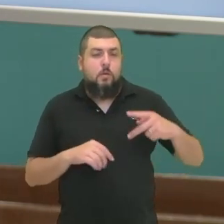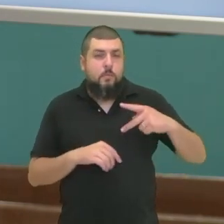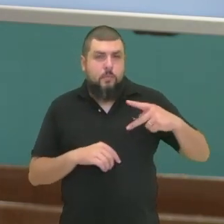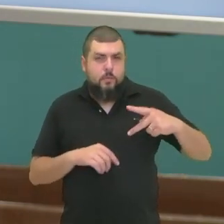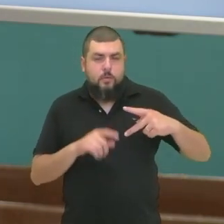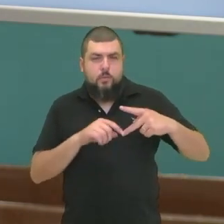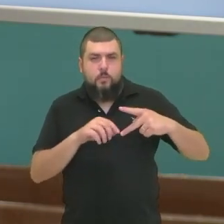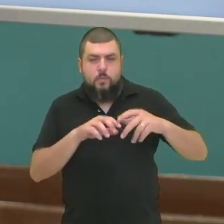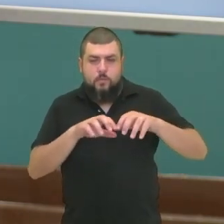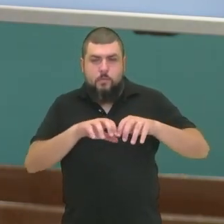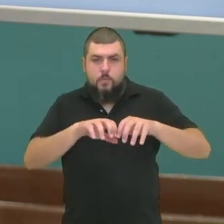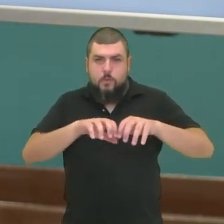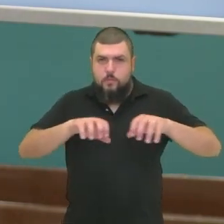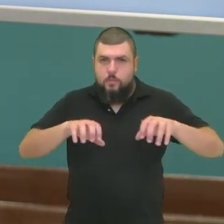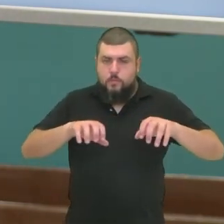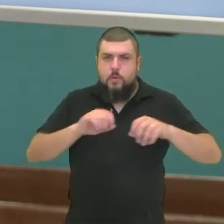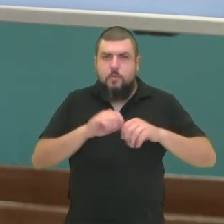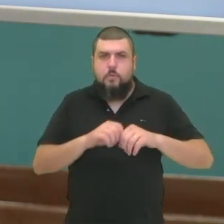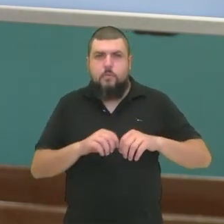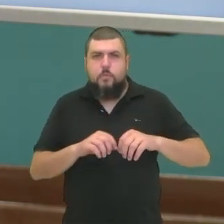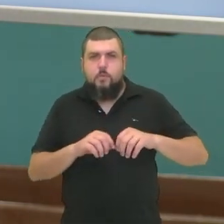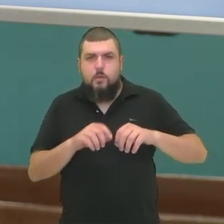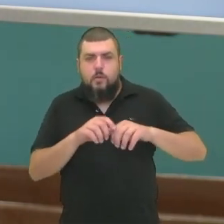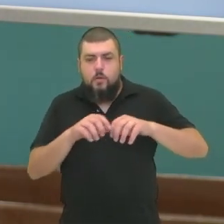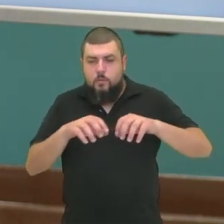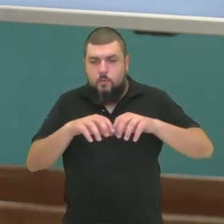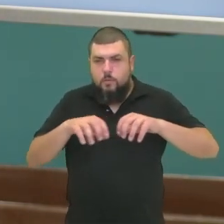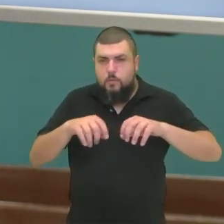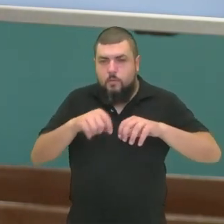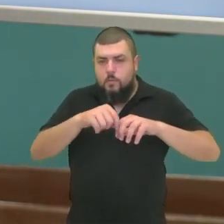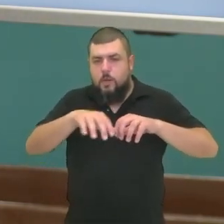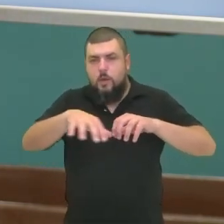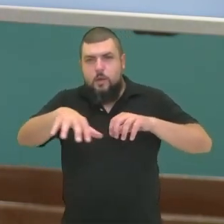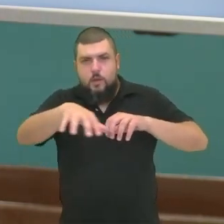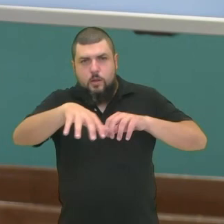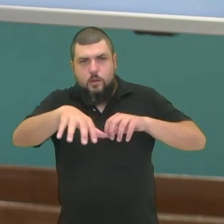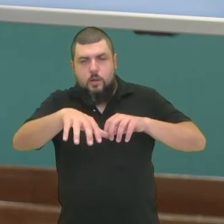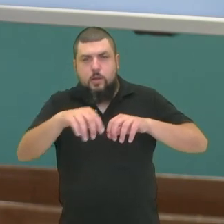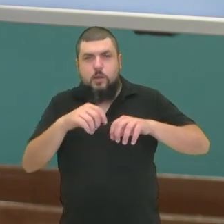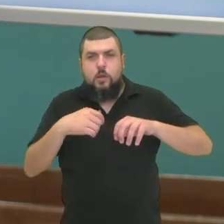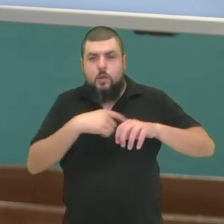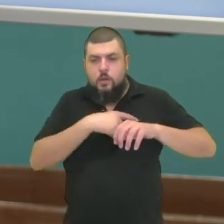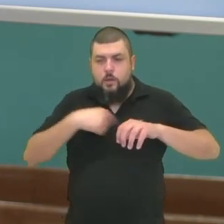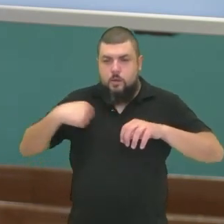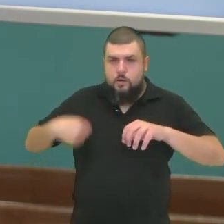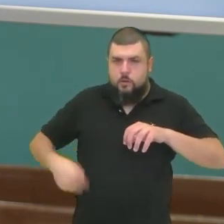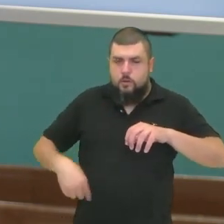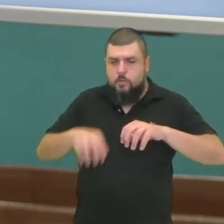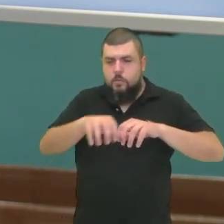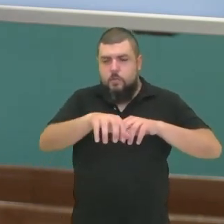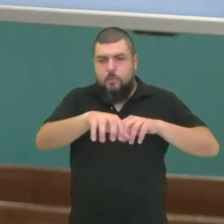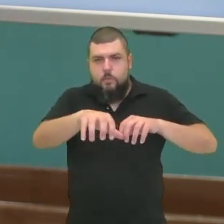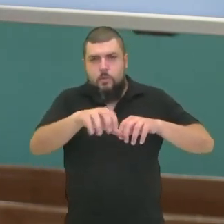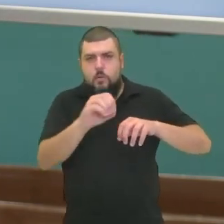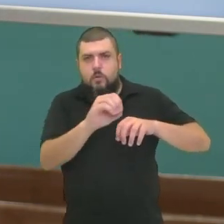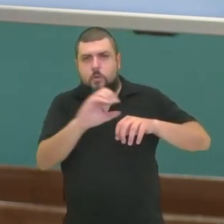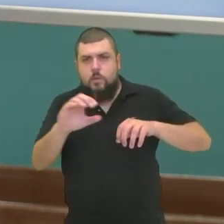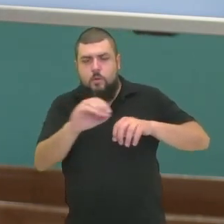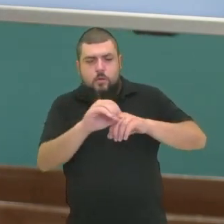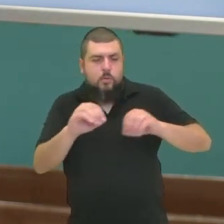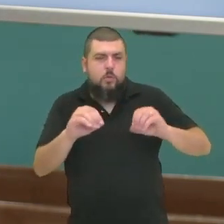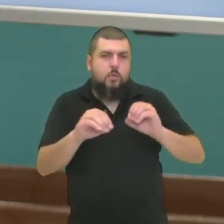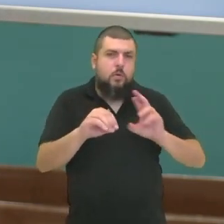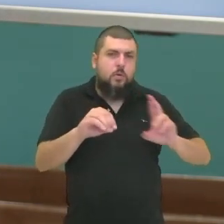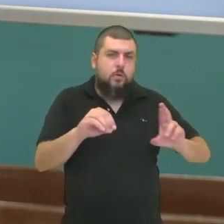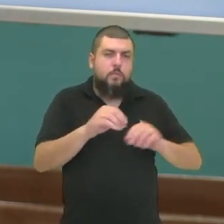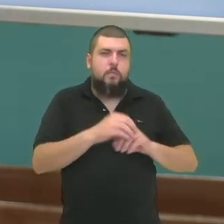áreas, cercando a Índia. De um dos lados nós tínhamos o Paquistão ocidental e do outro oriental.